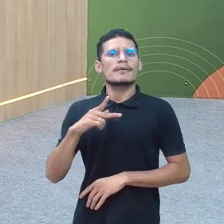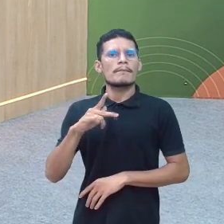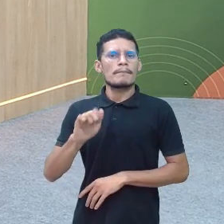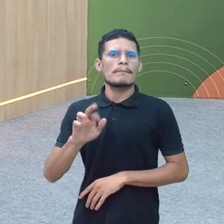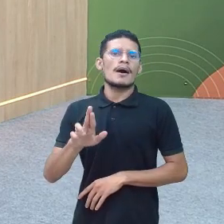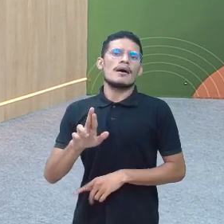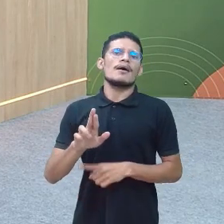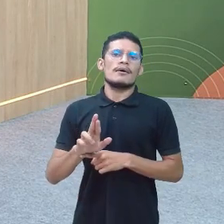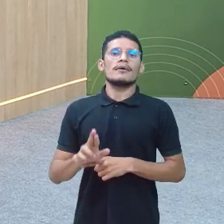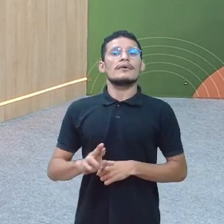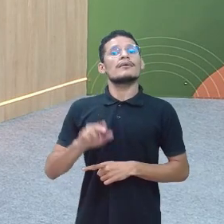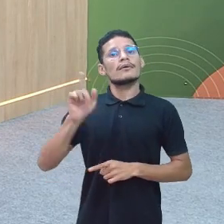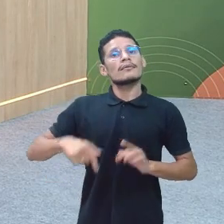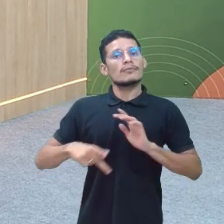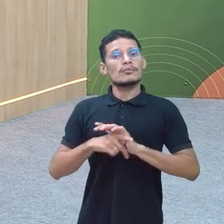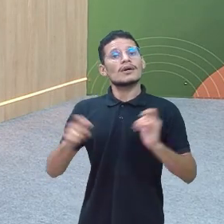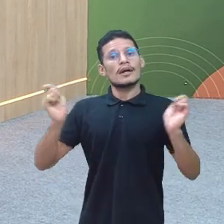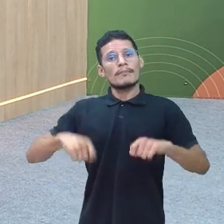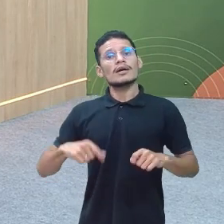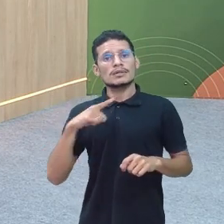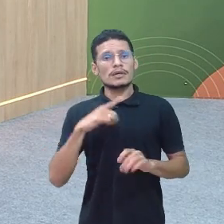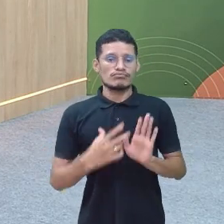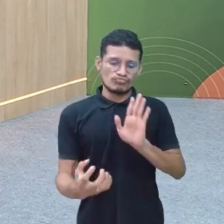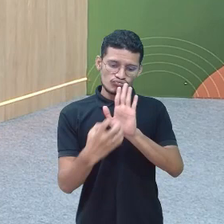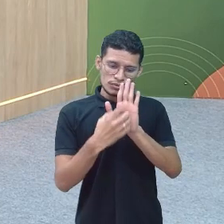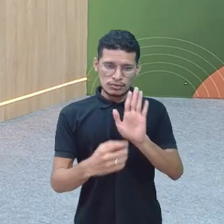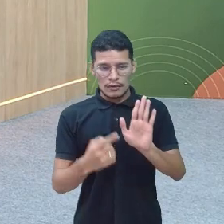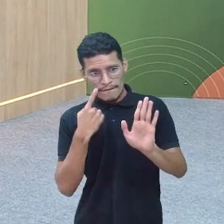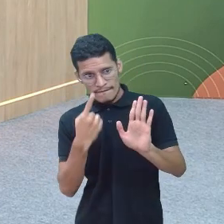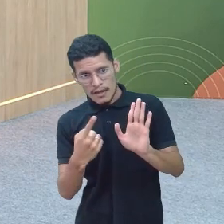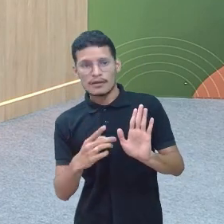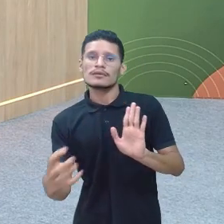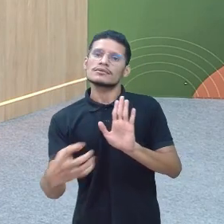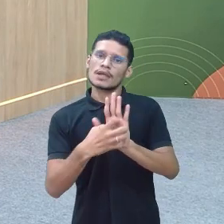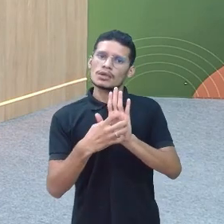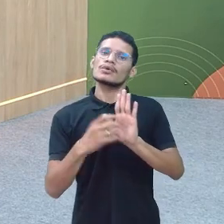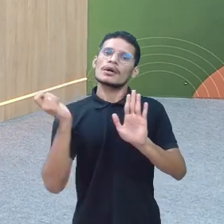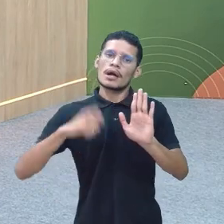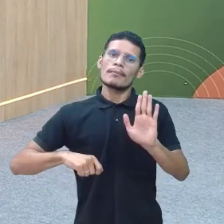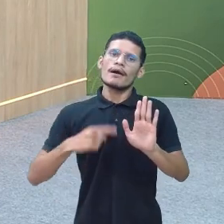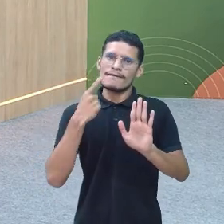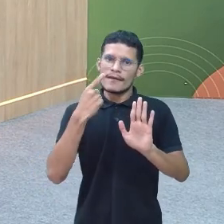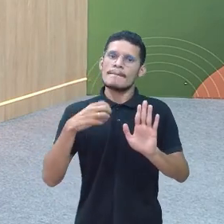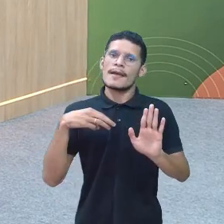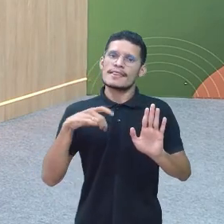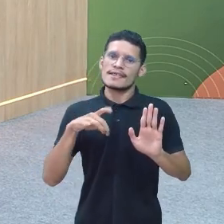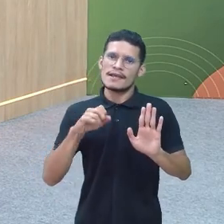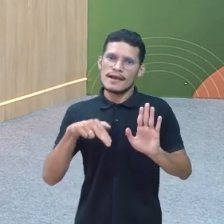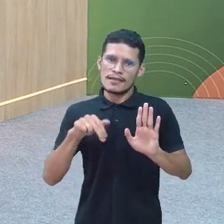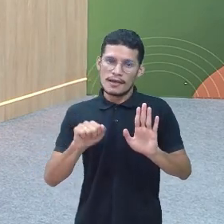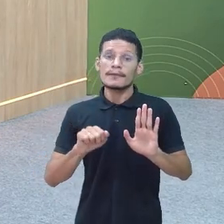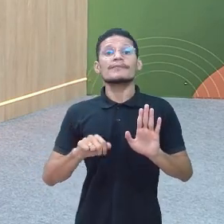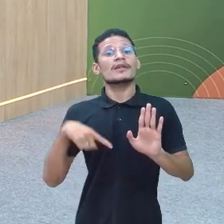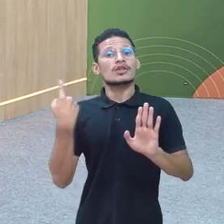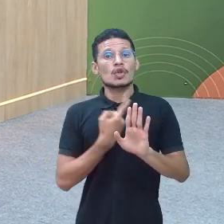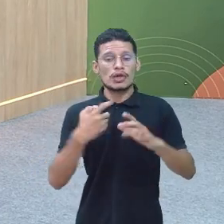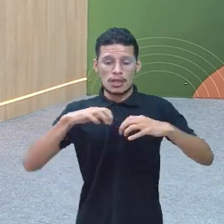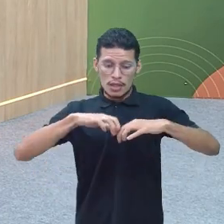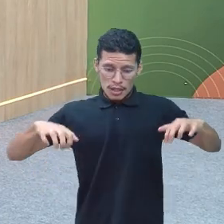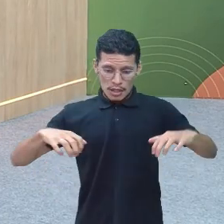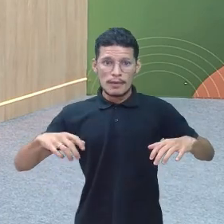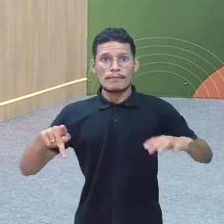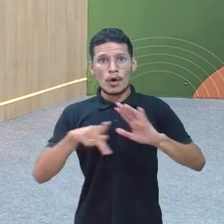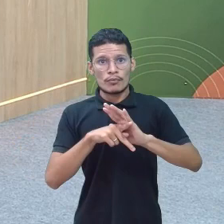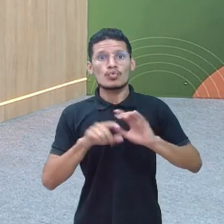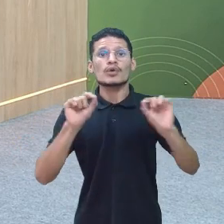ímpar, a gente disse que a mediana dá para ser vista pela posição central dessa lista de números. E aí, quando a gente separa essa